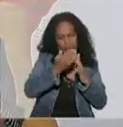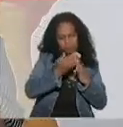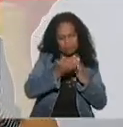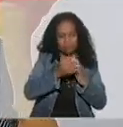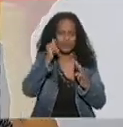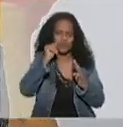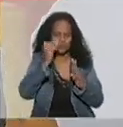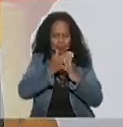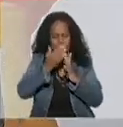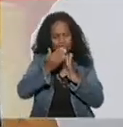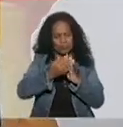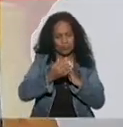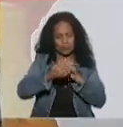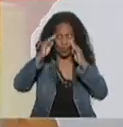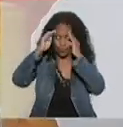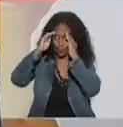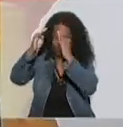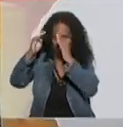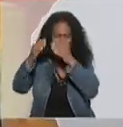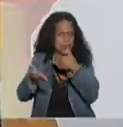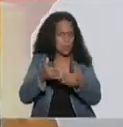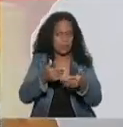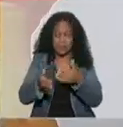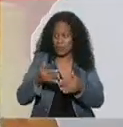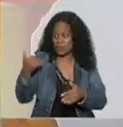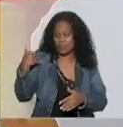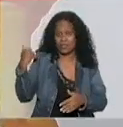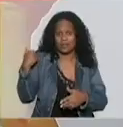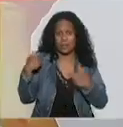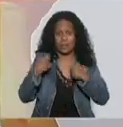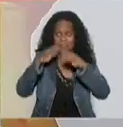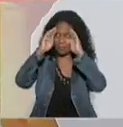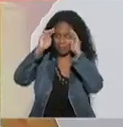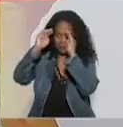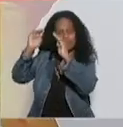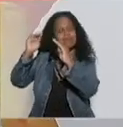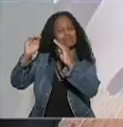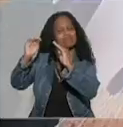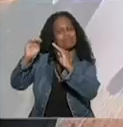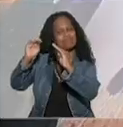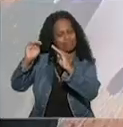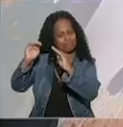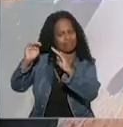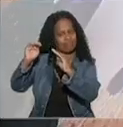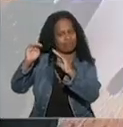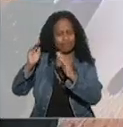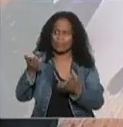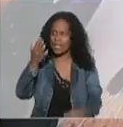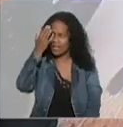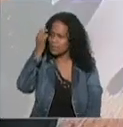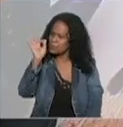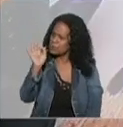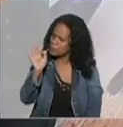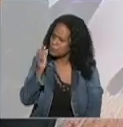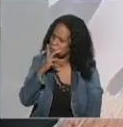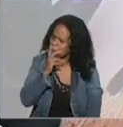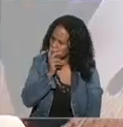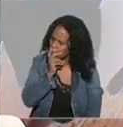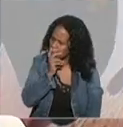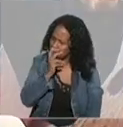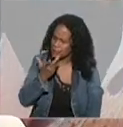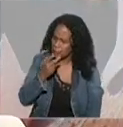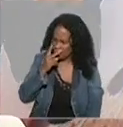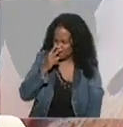é igualitário em qualquer fase da idade e todo mundo é responsável pela sua educação. E eu não sei, mas isso me soa